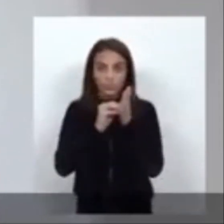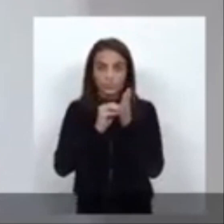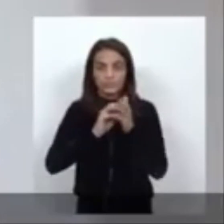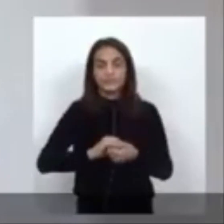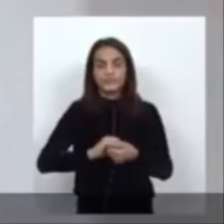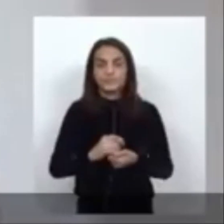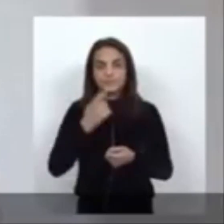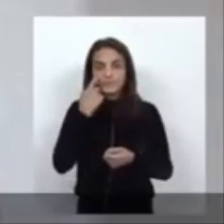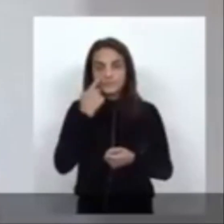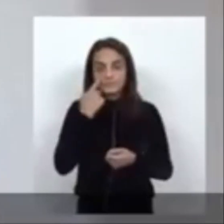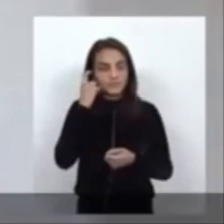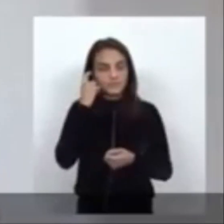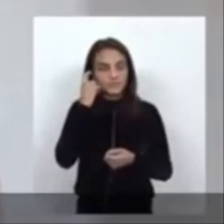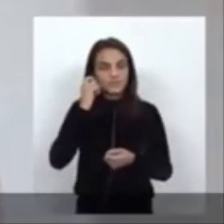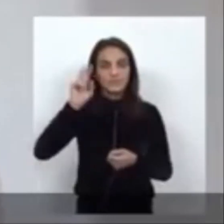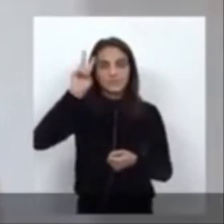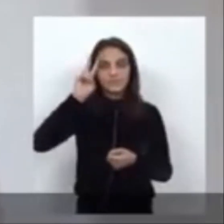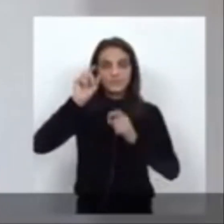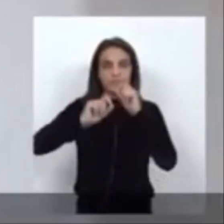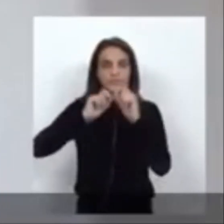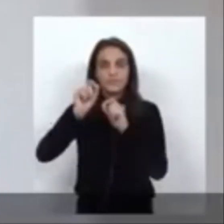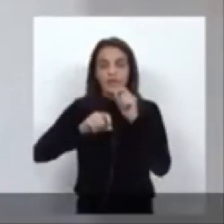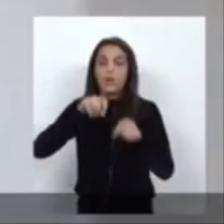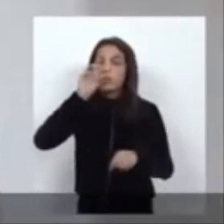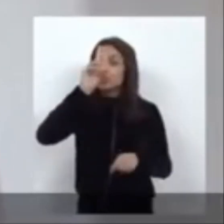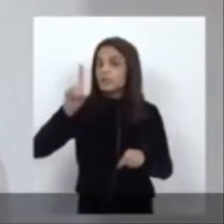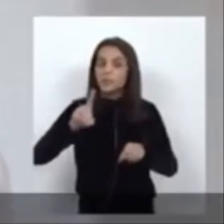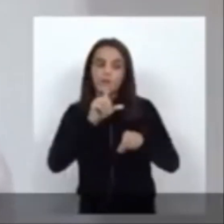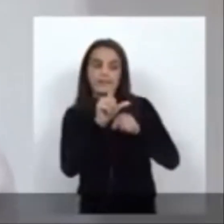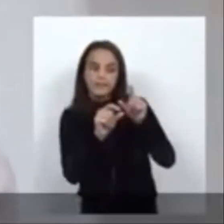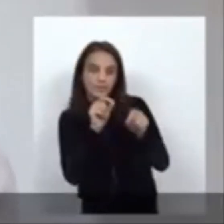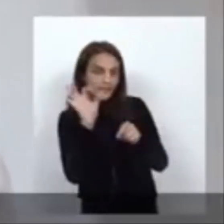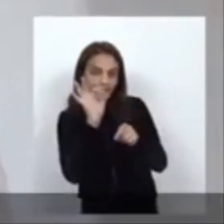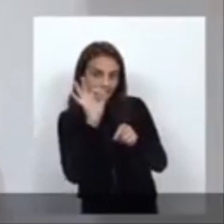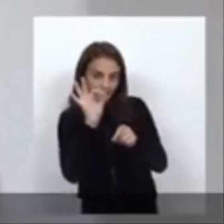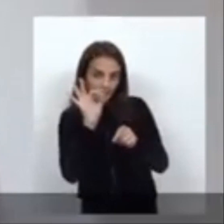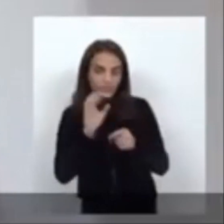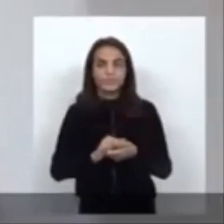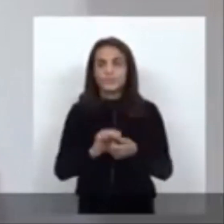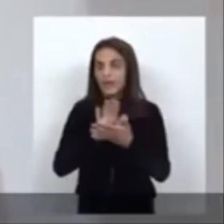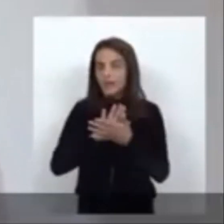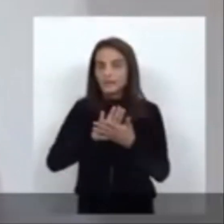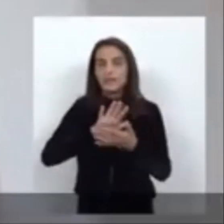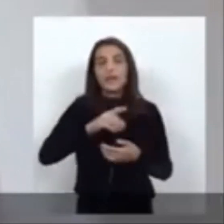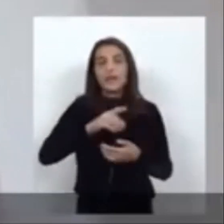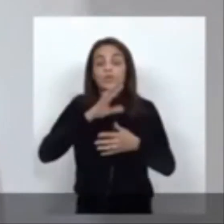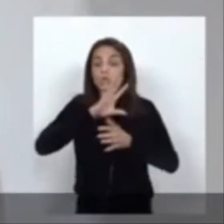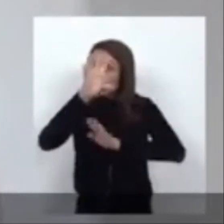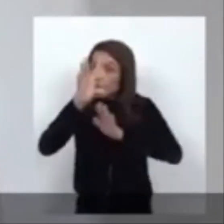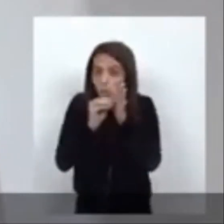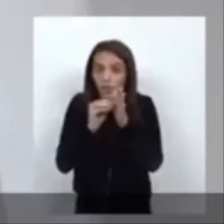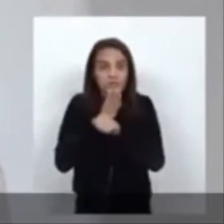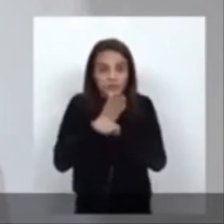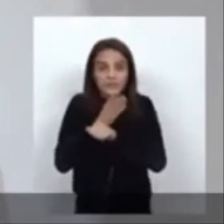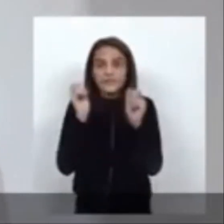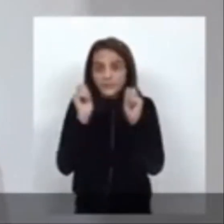é, também vamos lembrar, tem uma pergunta aqui, não é o diretor que escolhe quem vai participar. Não, todos participarão. O que a gente fala